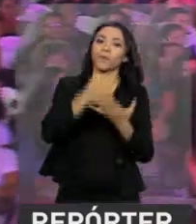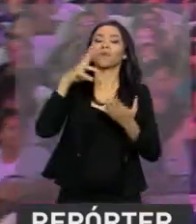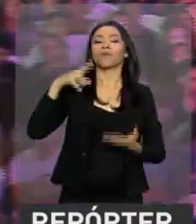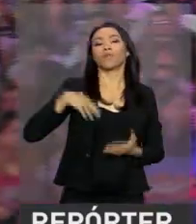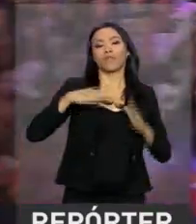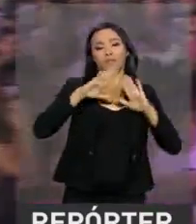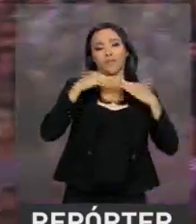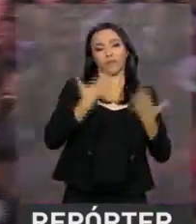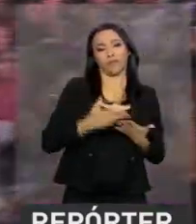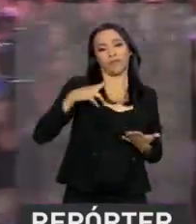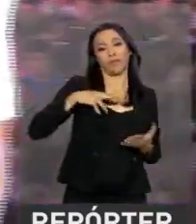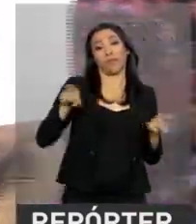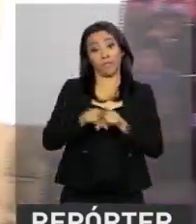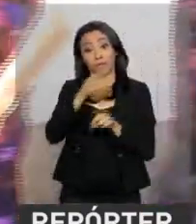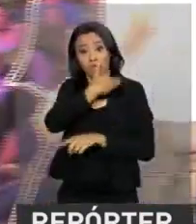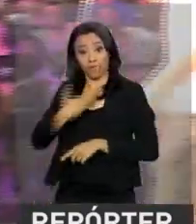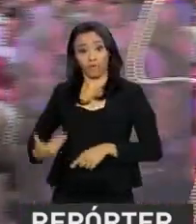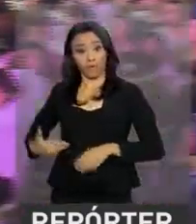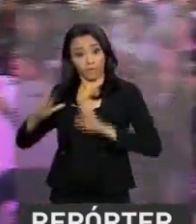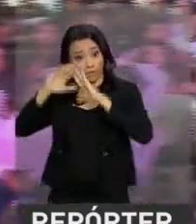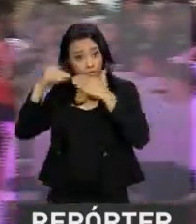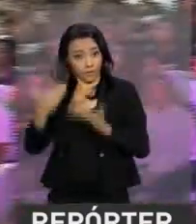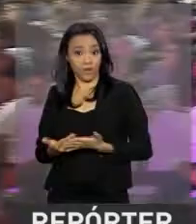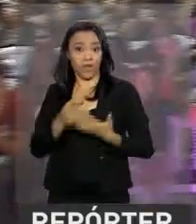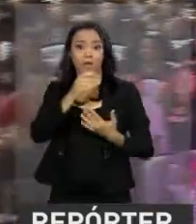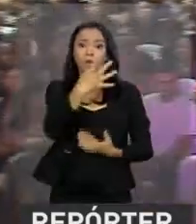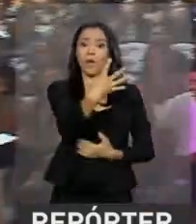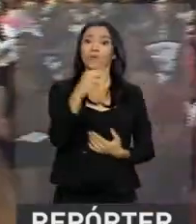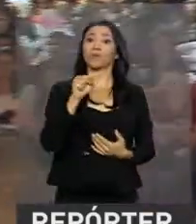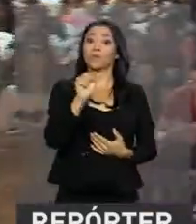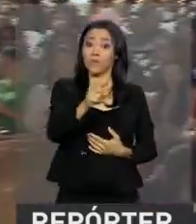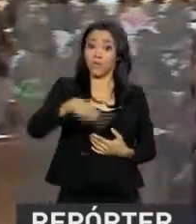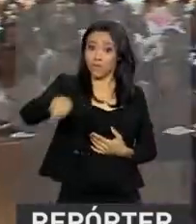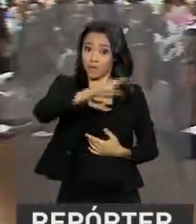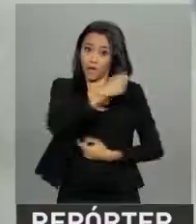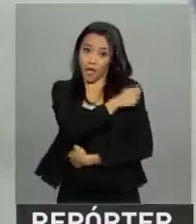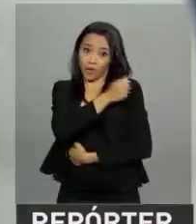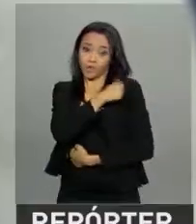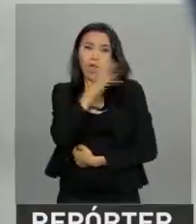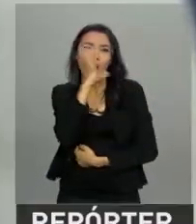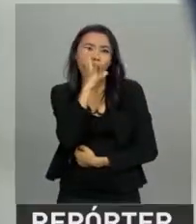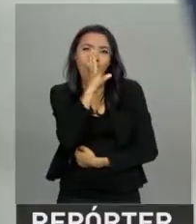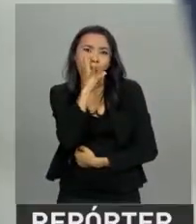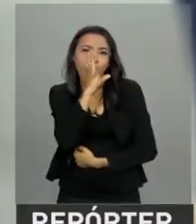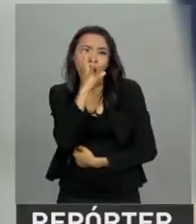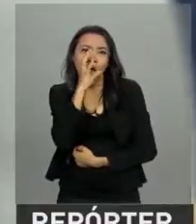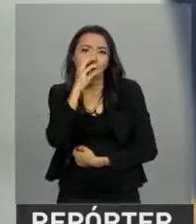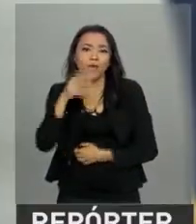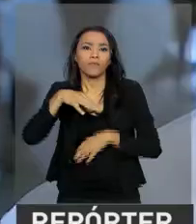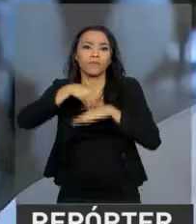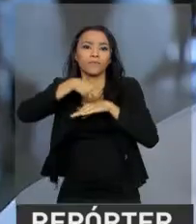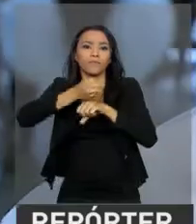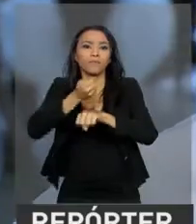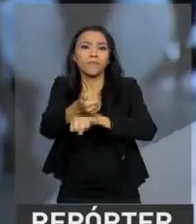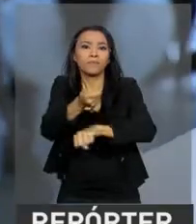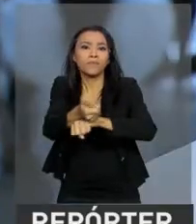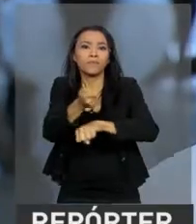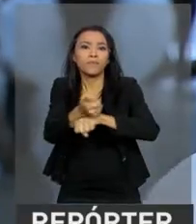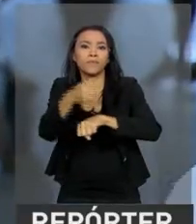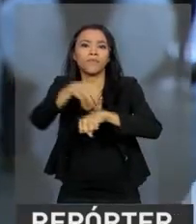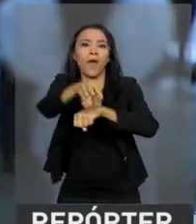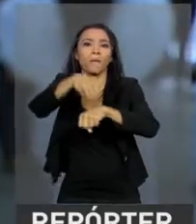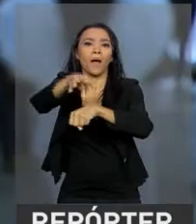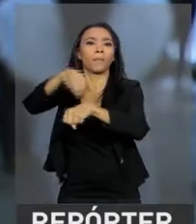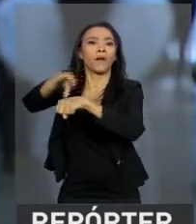de ensino. Nesse domingo, cerca de 4 mil estudantes ouviram as últimas dicas para as provas. Ricardo